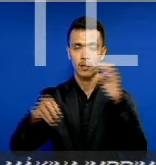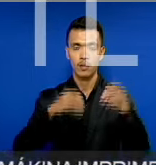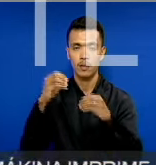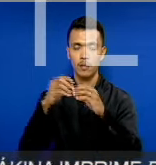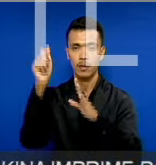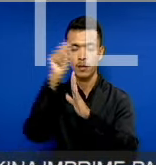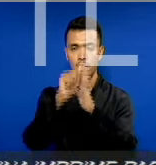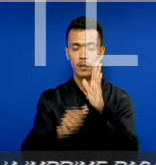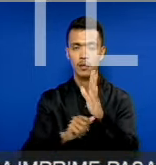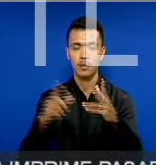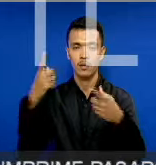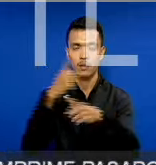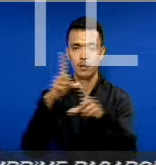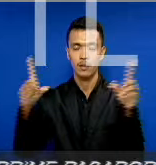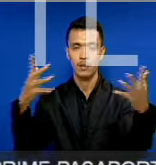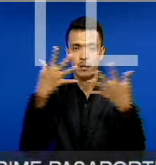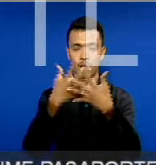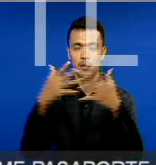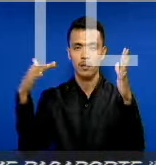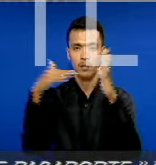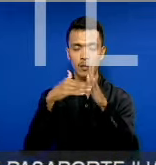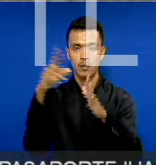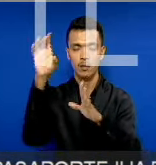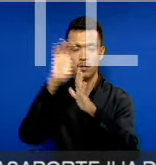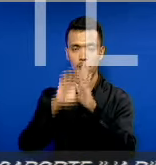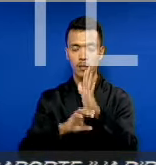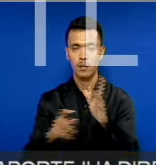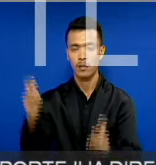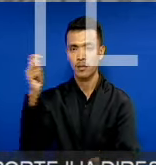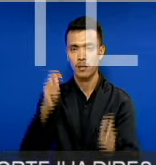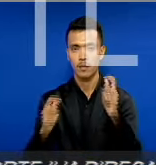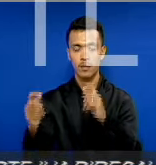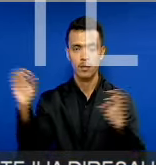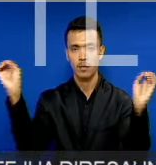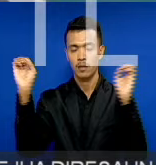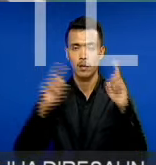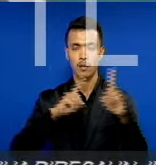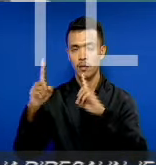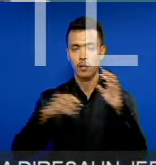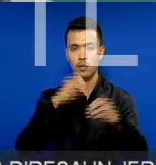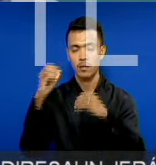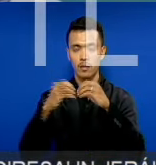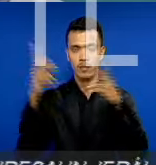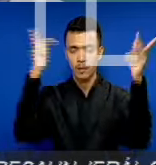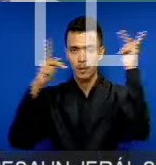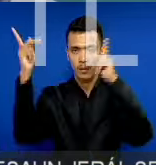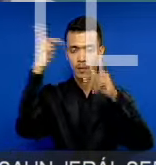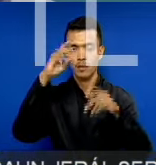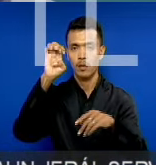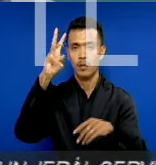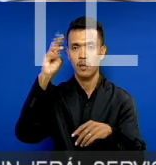lei comutação pena contra a Constituição, no Tribunal acolhia concreto com o caso Emília Pires no Madalena